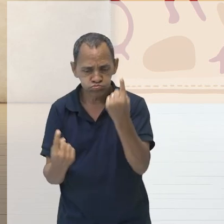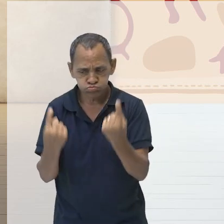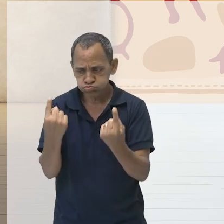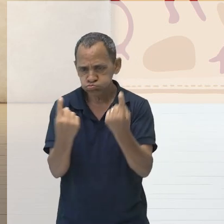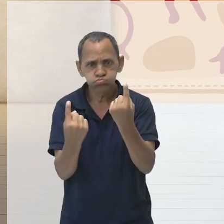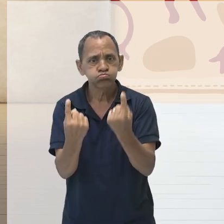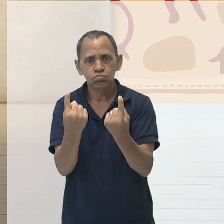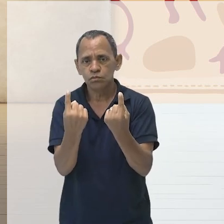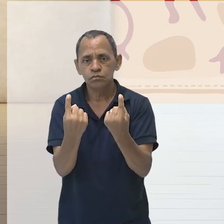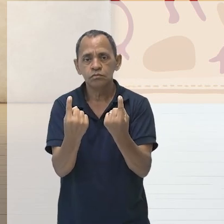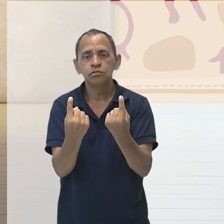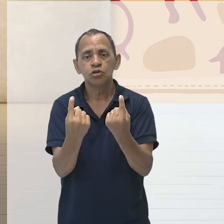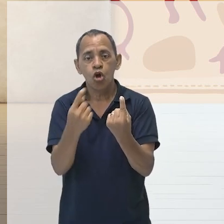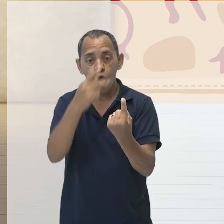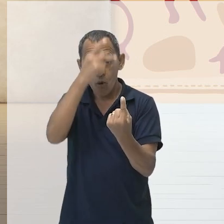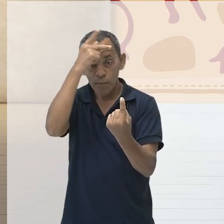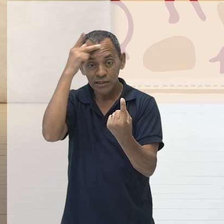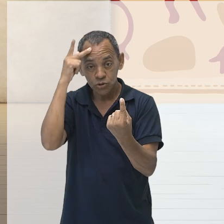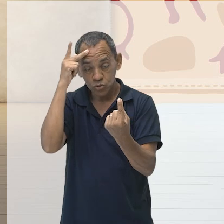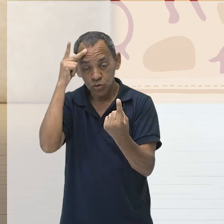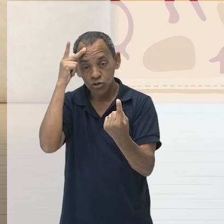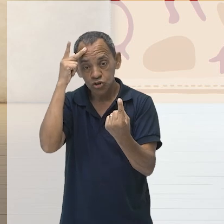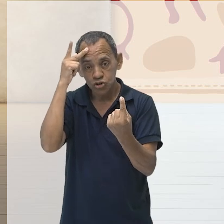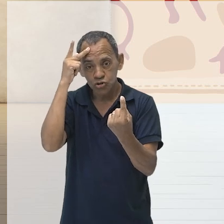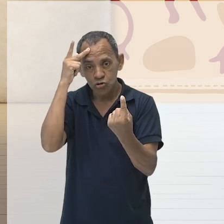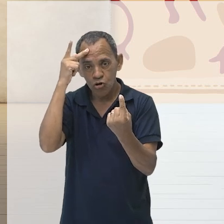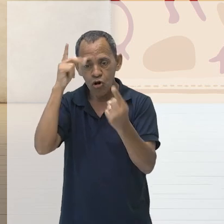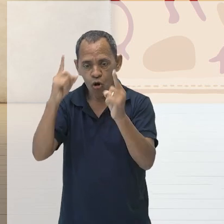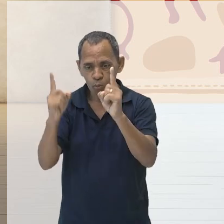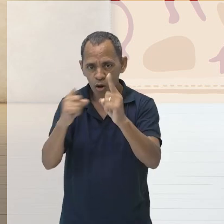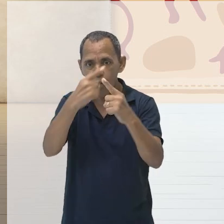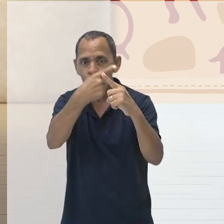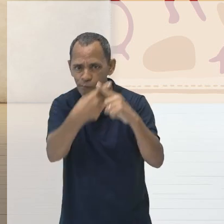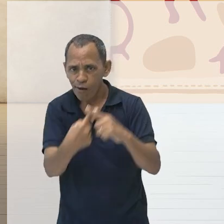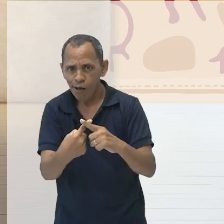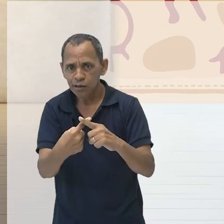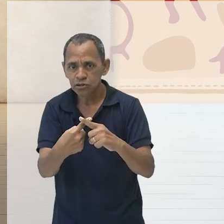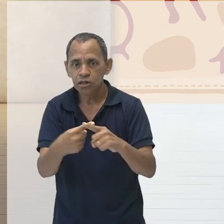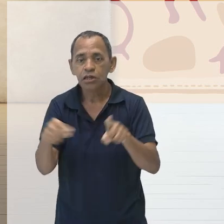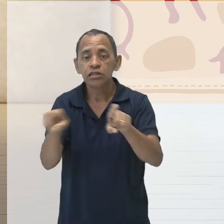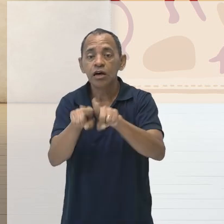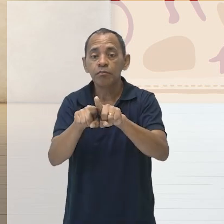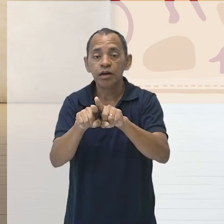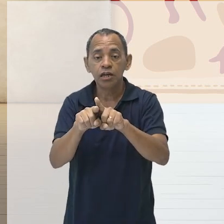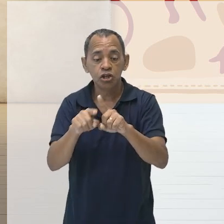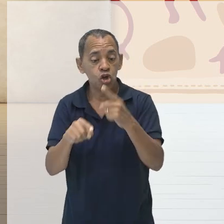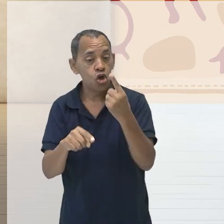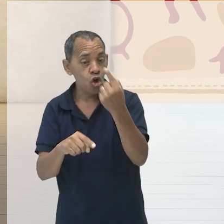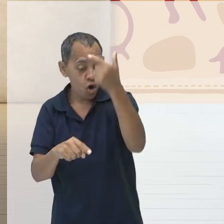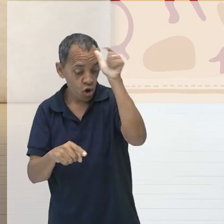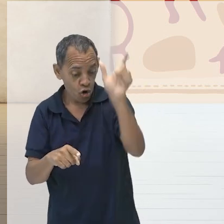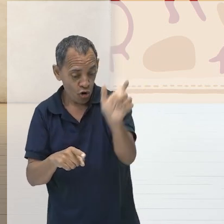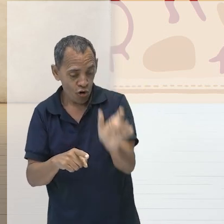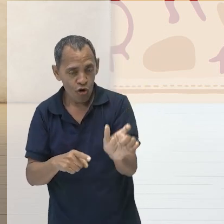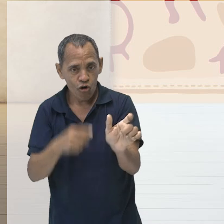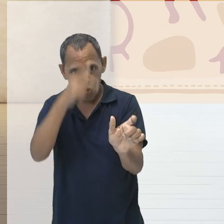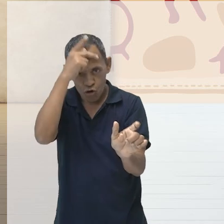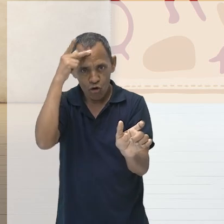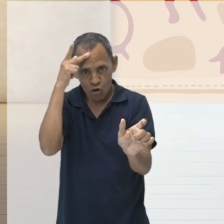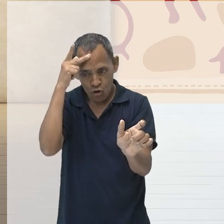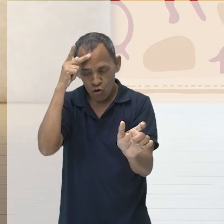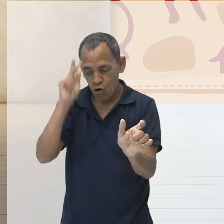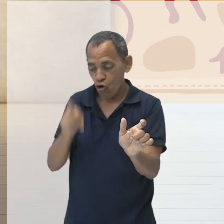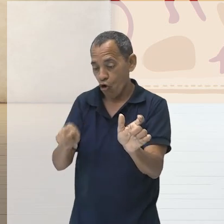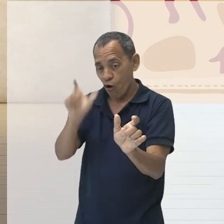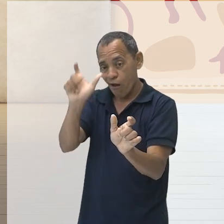vocês. Luta entre homens contra homens ou luta contra homens, homens contra animais ferozes,